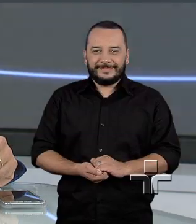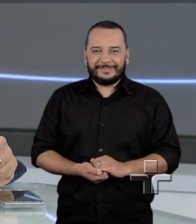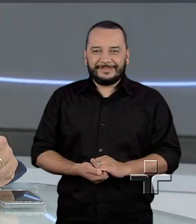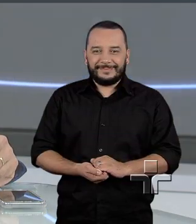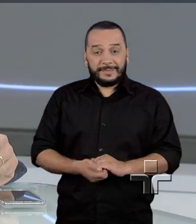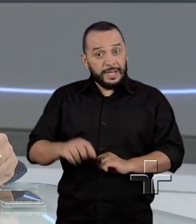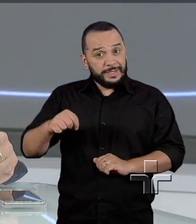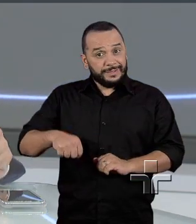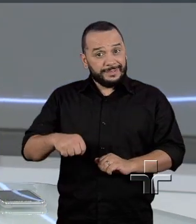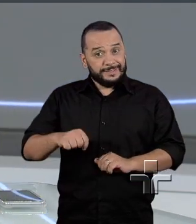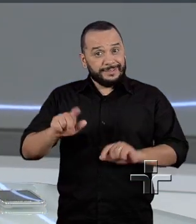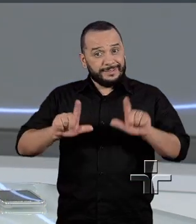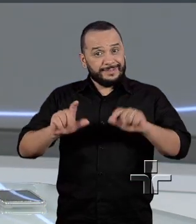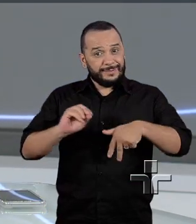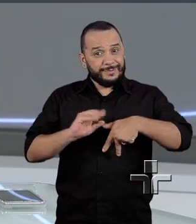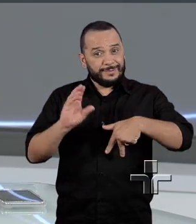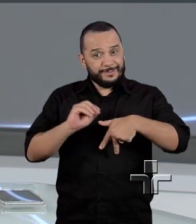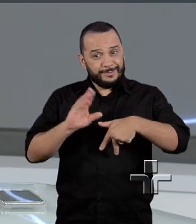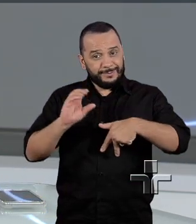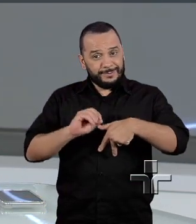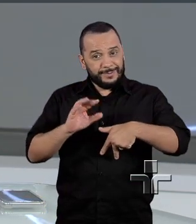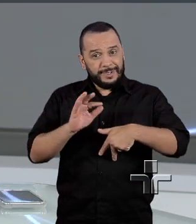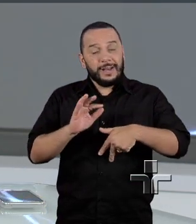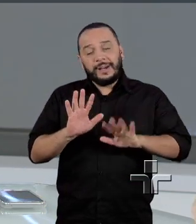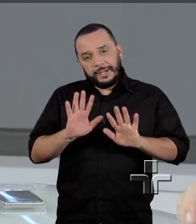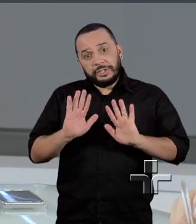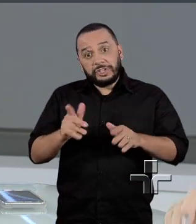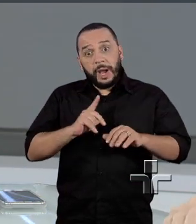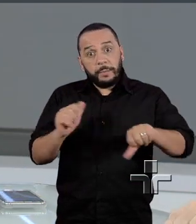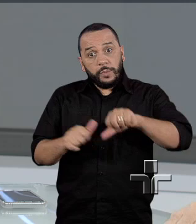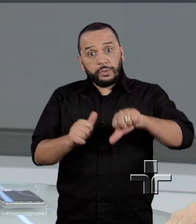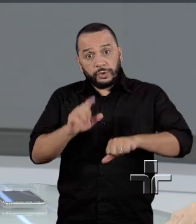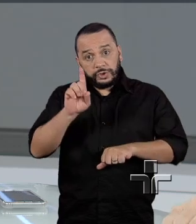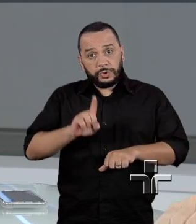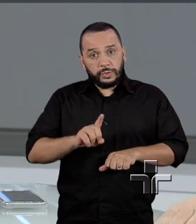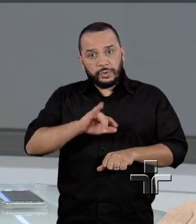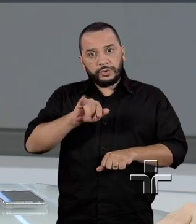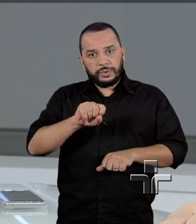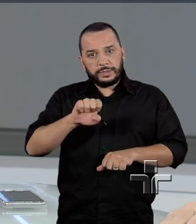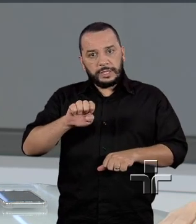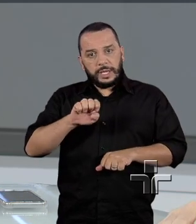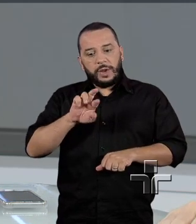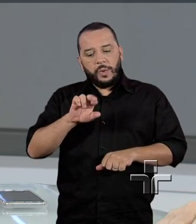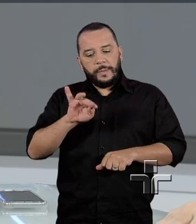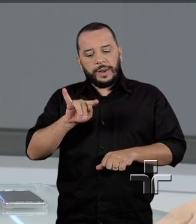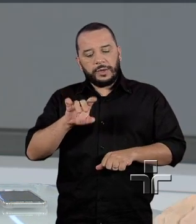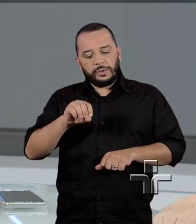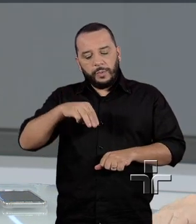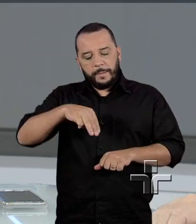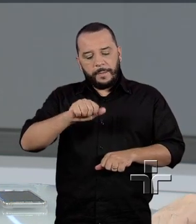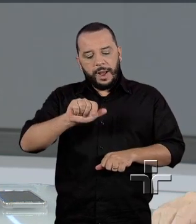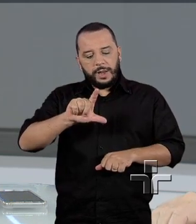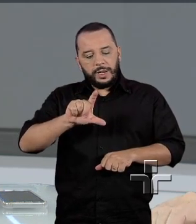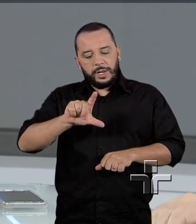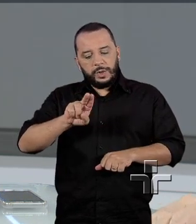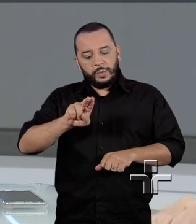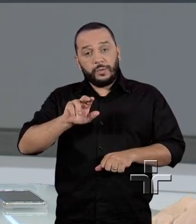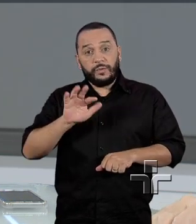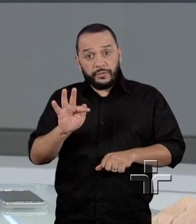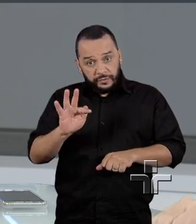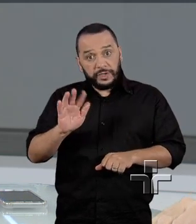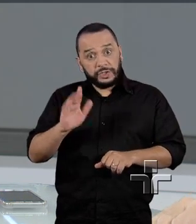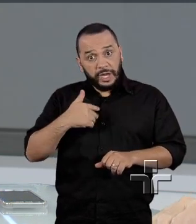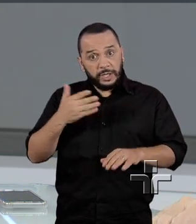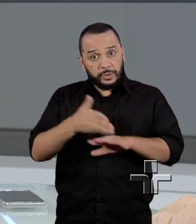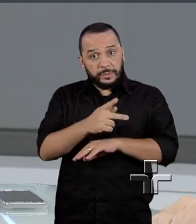Fundação Padre Anchieta, mantenedora da TV Cultura, trocou de comando. José Roberto Maluf tomou posse na presidência hoje, prometendo